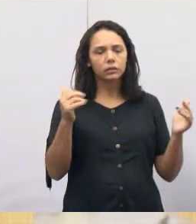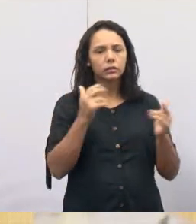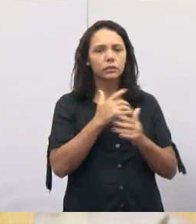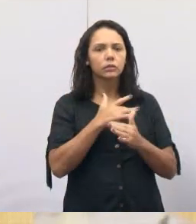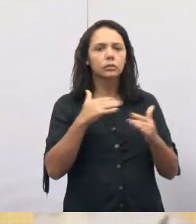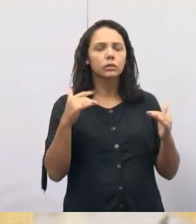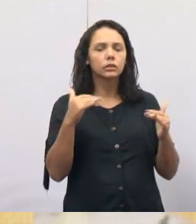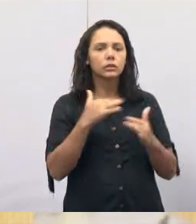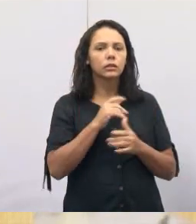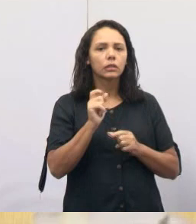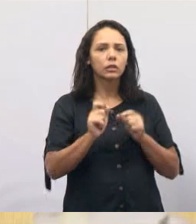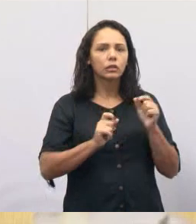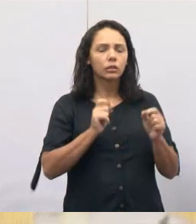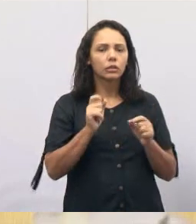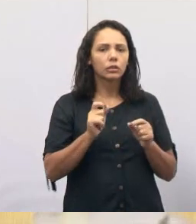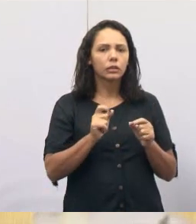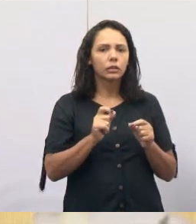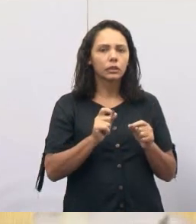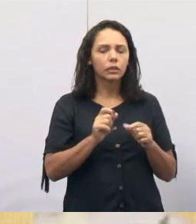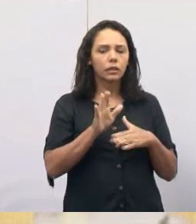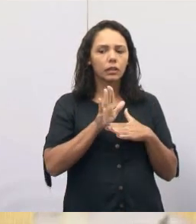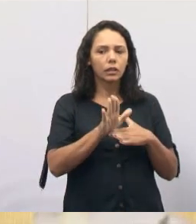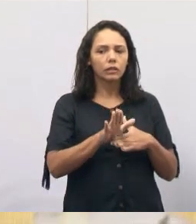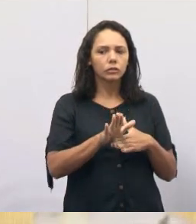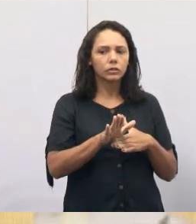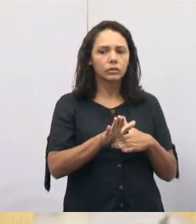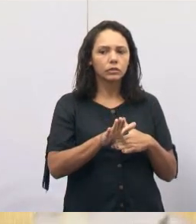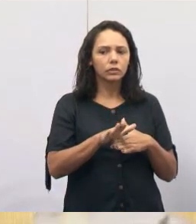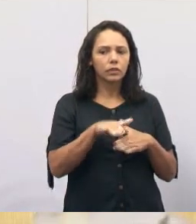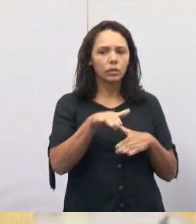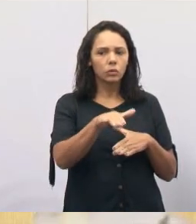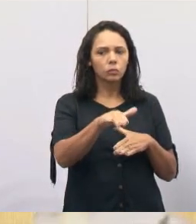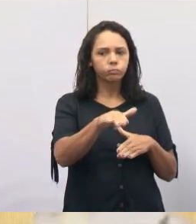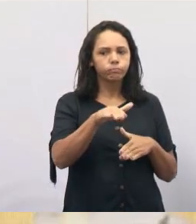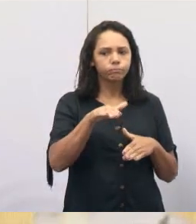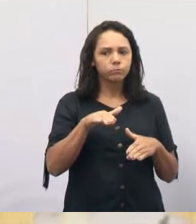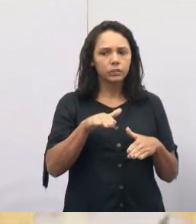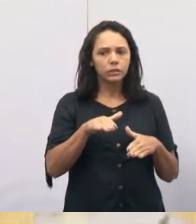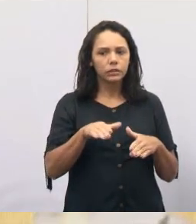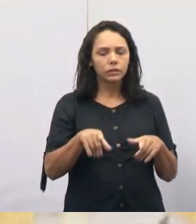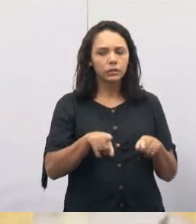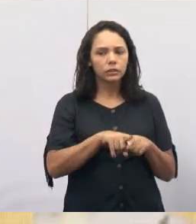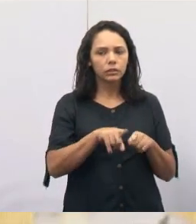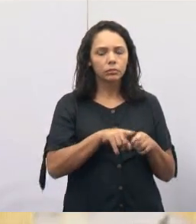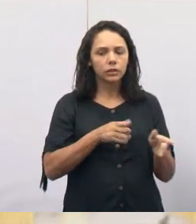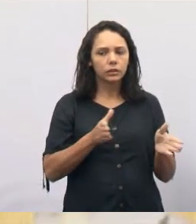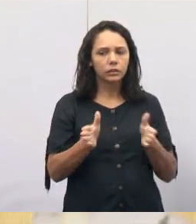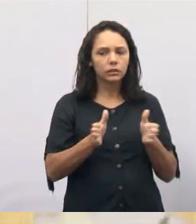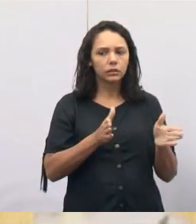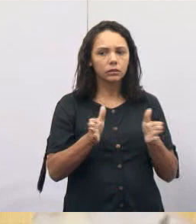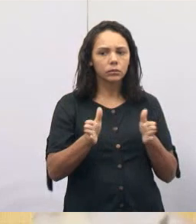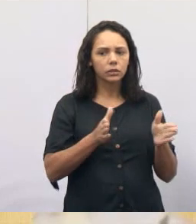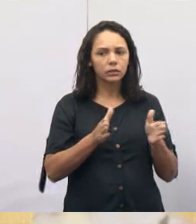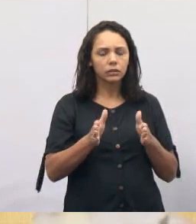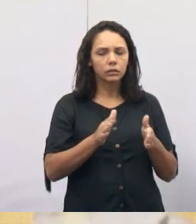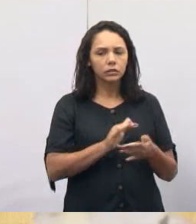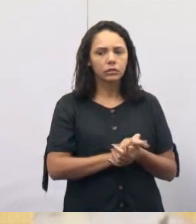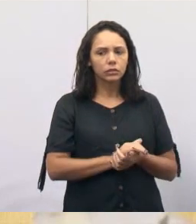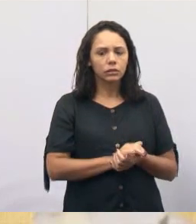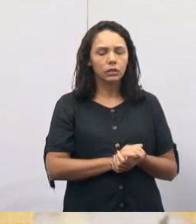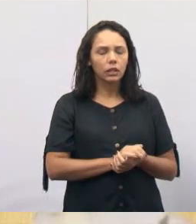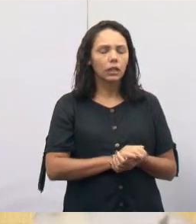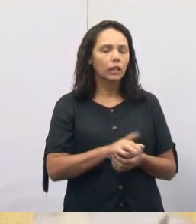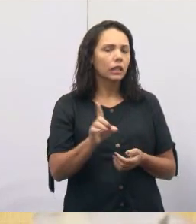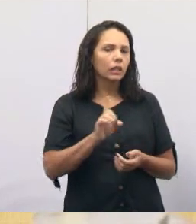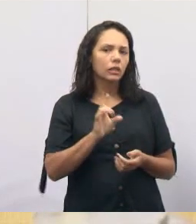Urbana é disciplinar o trânsito local e outras questões relacionadas à acessibilidade e mobilidade, e não simplesmente